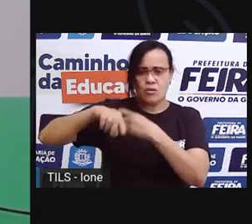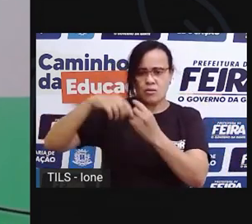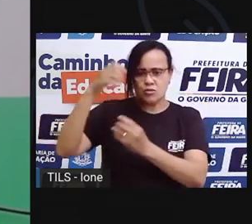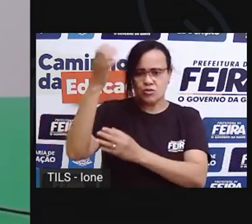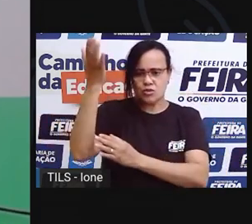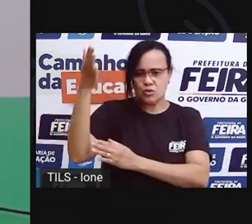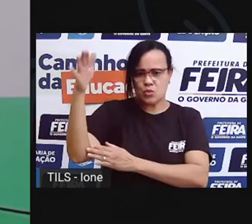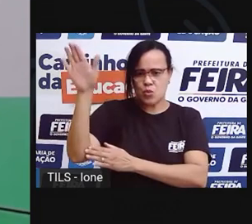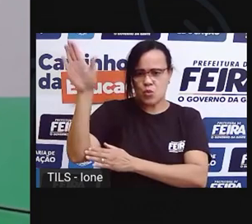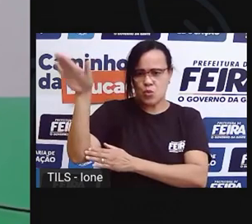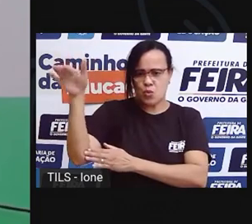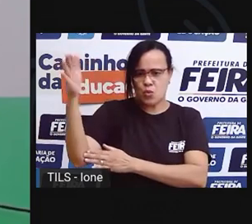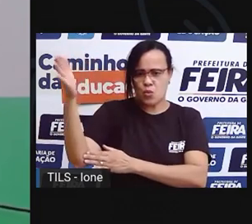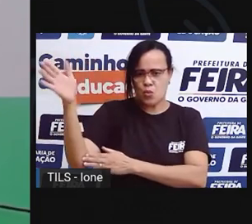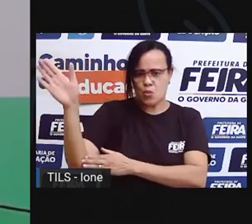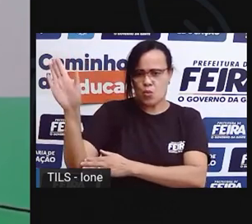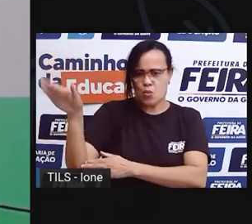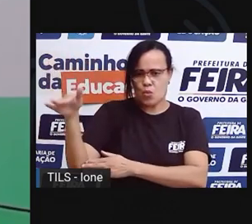folhas.